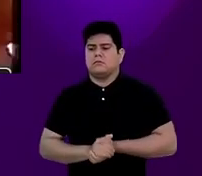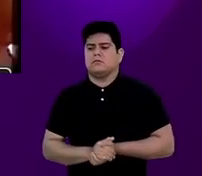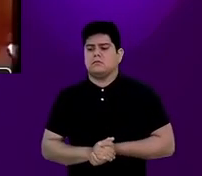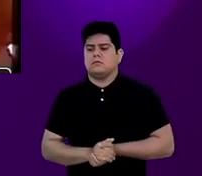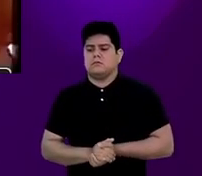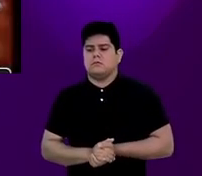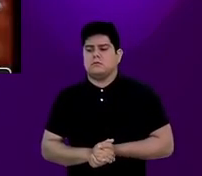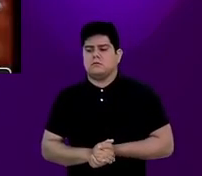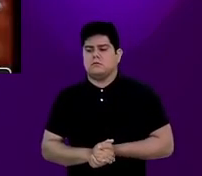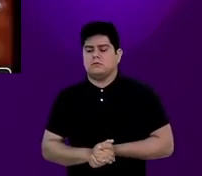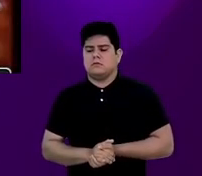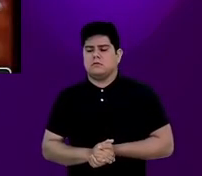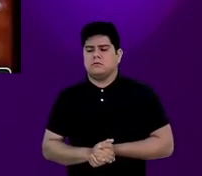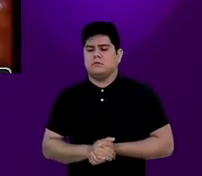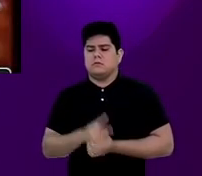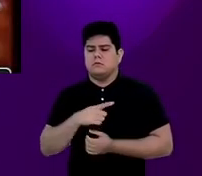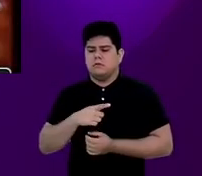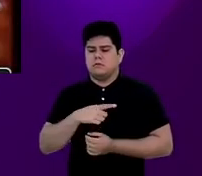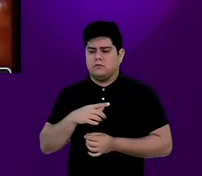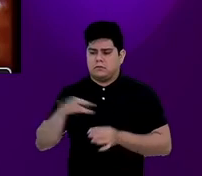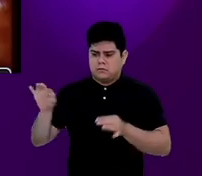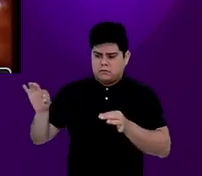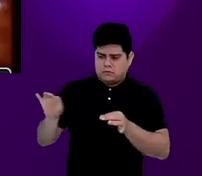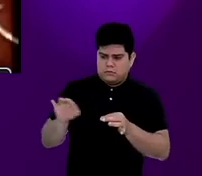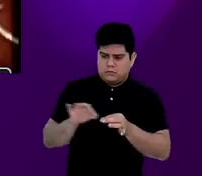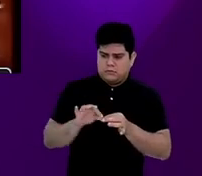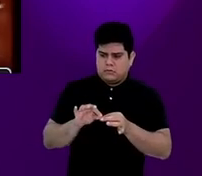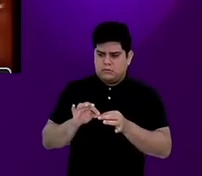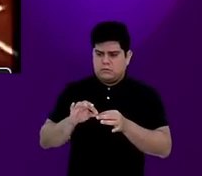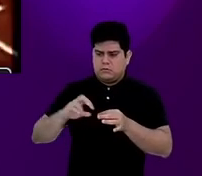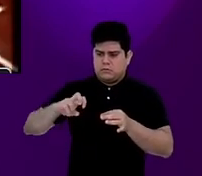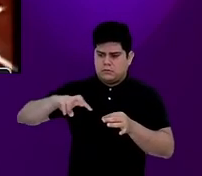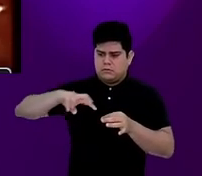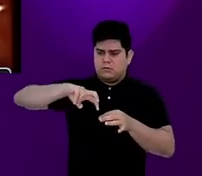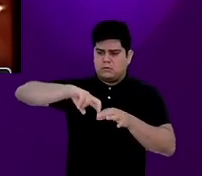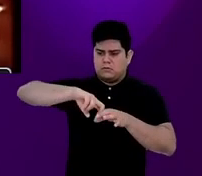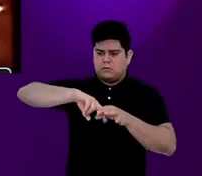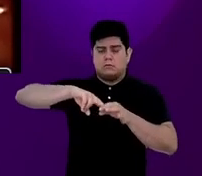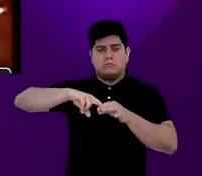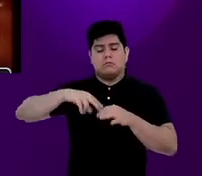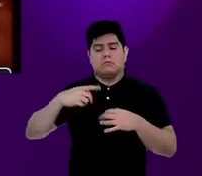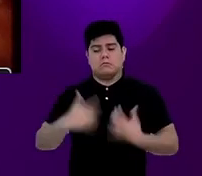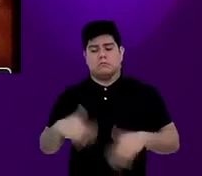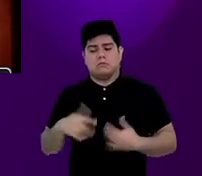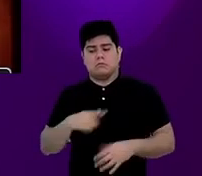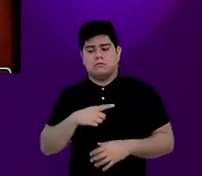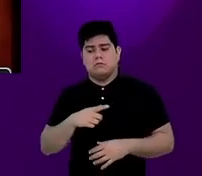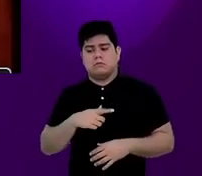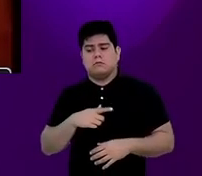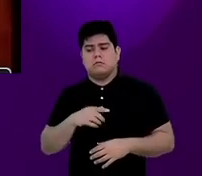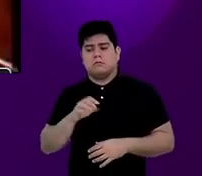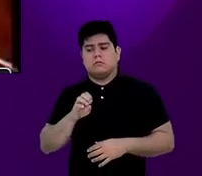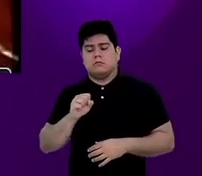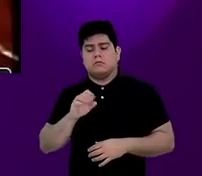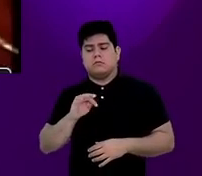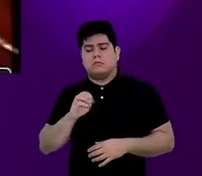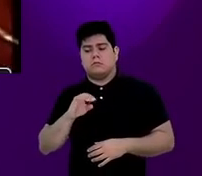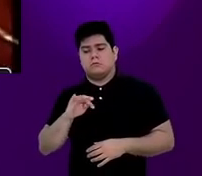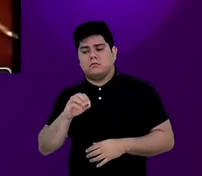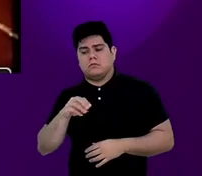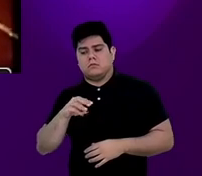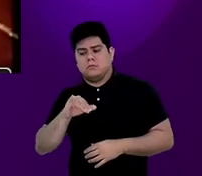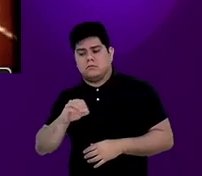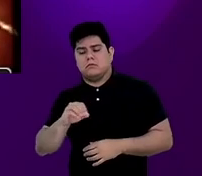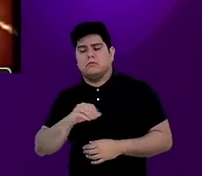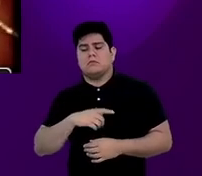neobexiga, coloca o cateter duplo J. Então, esse é um outro grande avanço que a gente teve em cistectomia. Eram pacientes que ficavam muitos